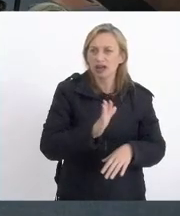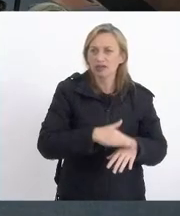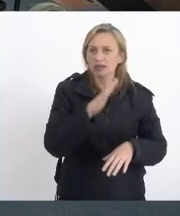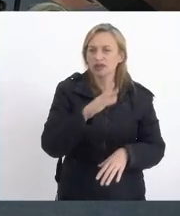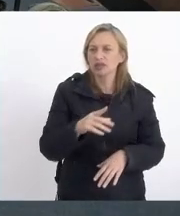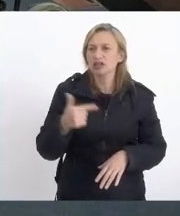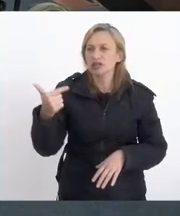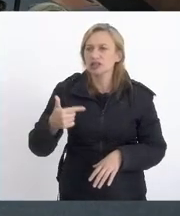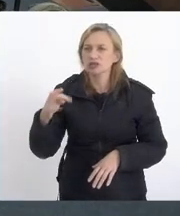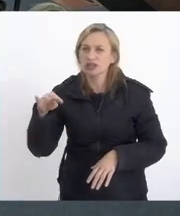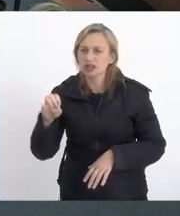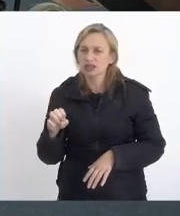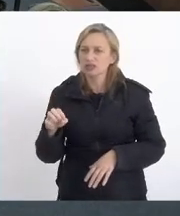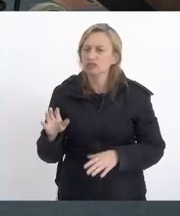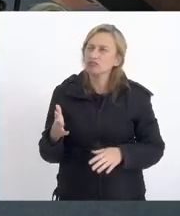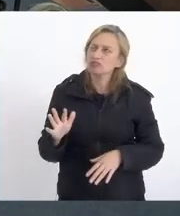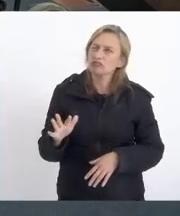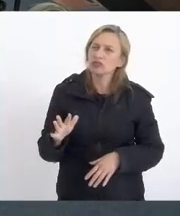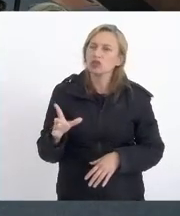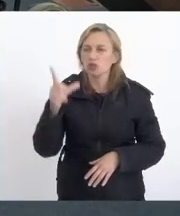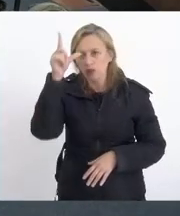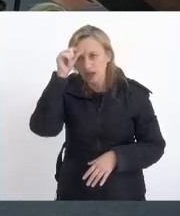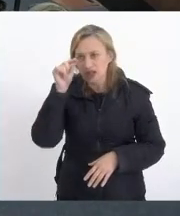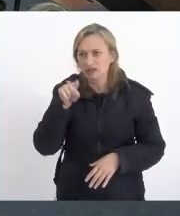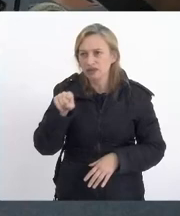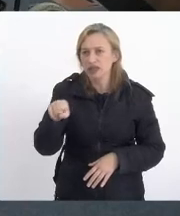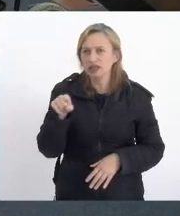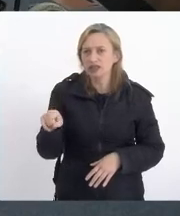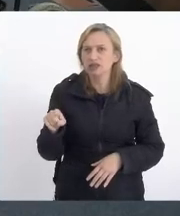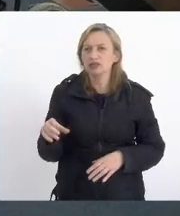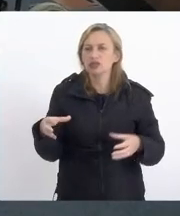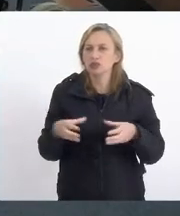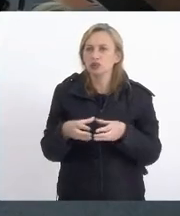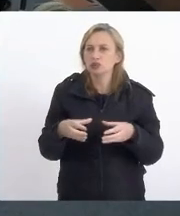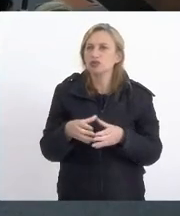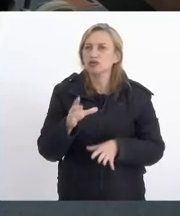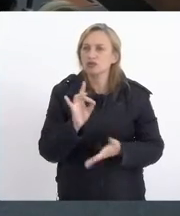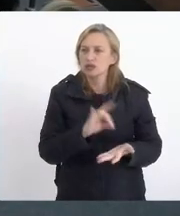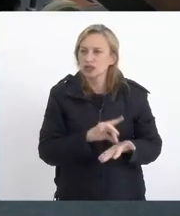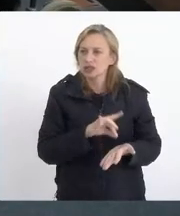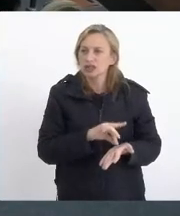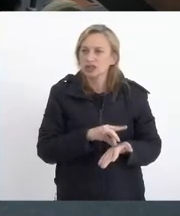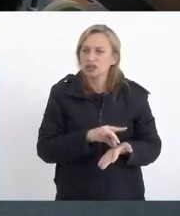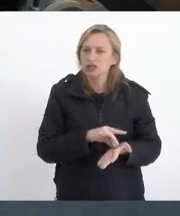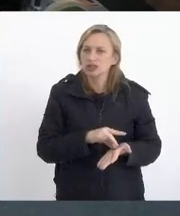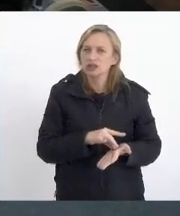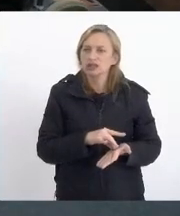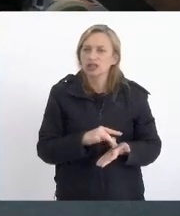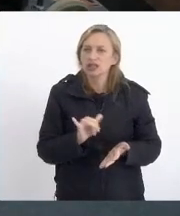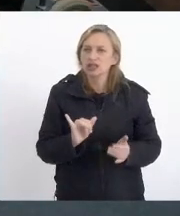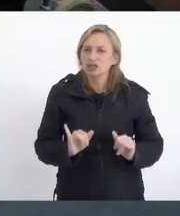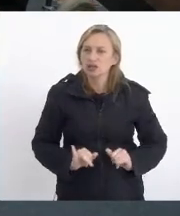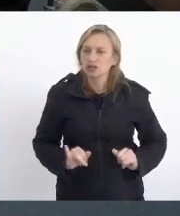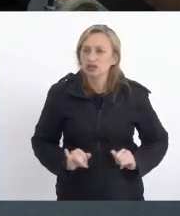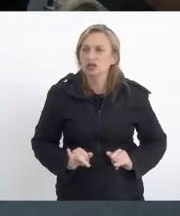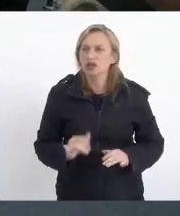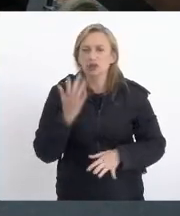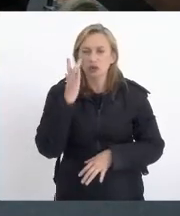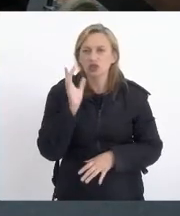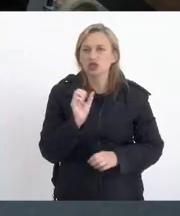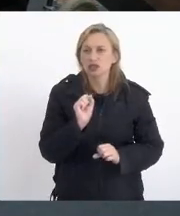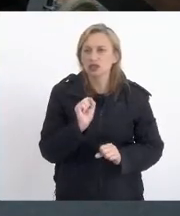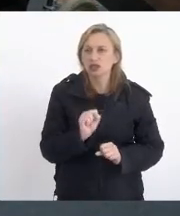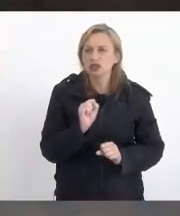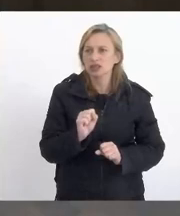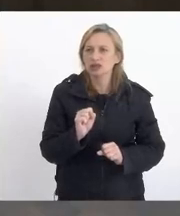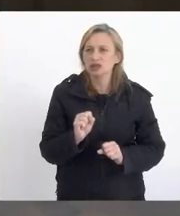segundo tenente, acho que dá um alívio ali para essa galera aí que realmente está sugado. Então, acho que dá para botar